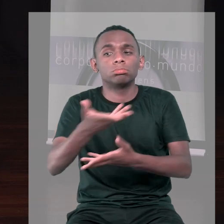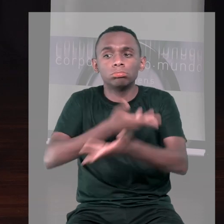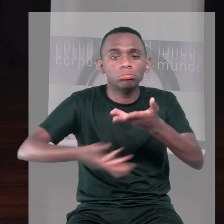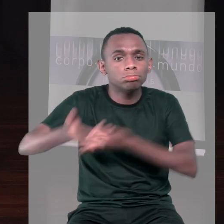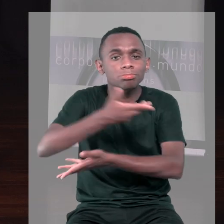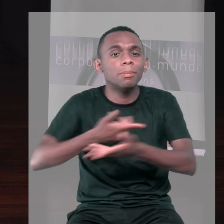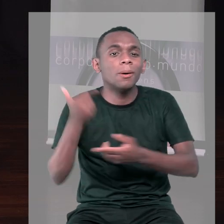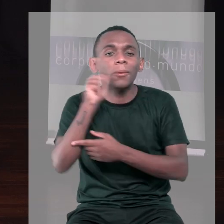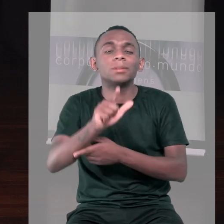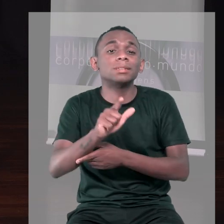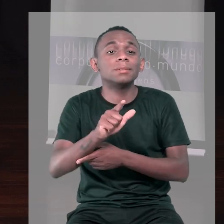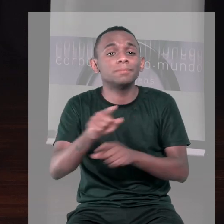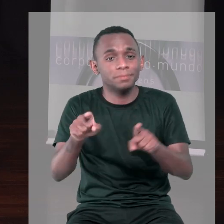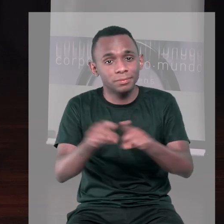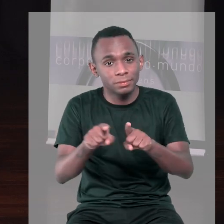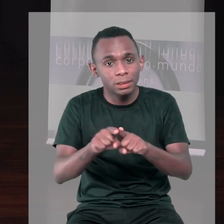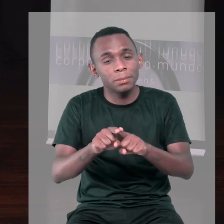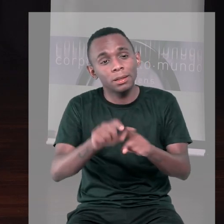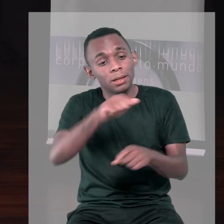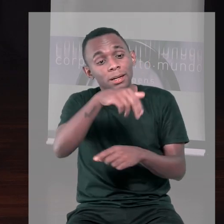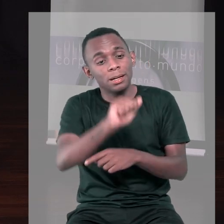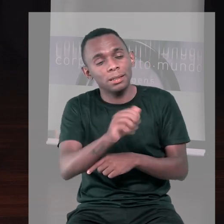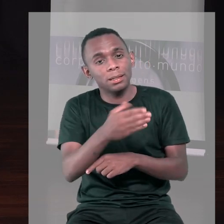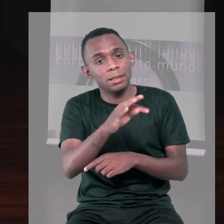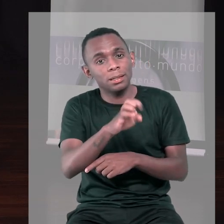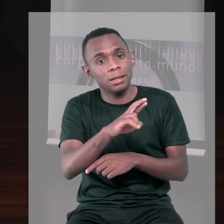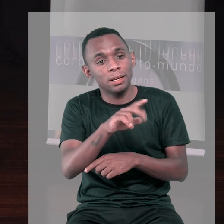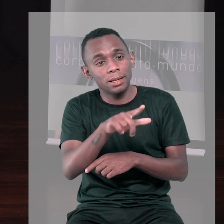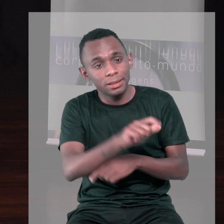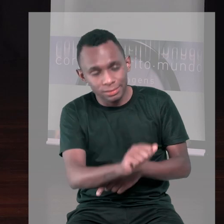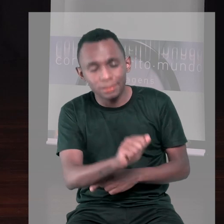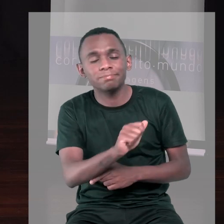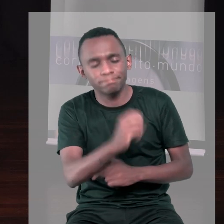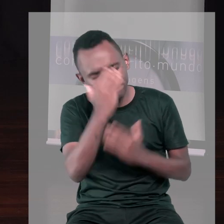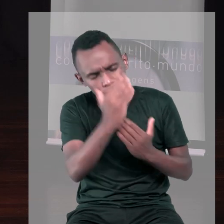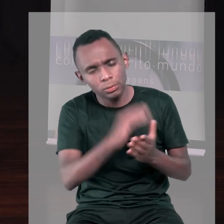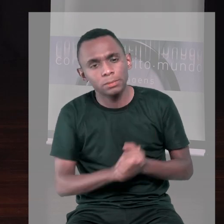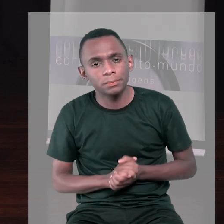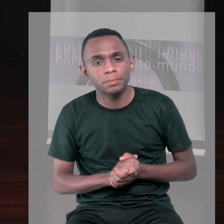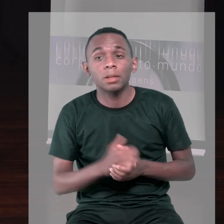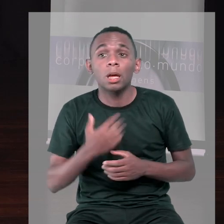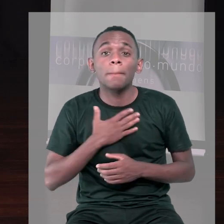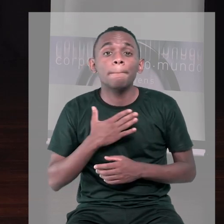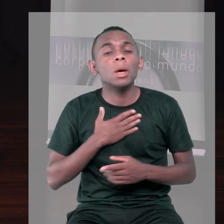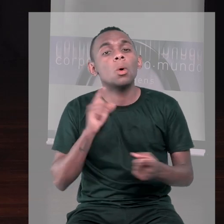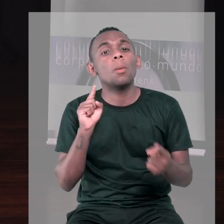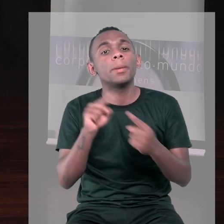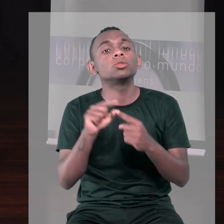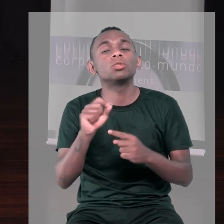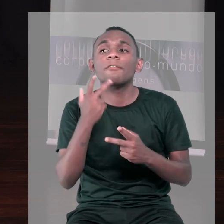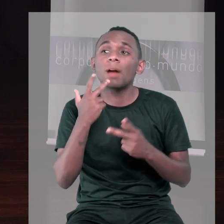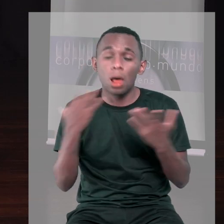surgiu de uma conversa com o próprio Adalto Novaes há algum tempo, em que o Adalto se inquietava,